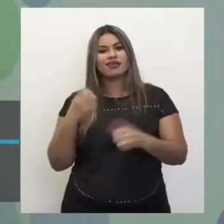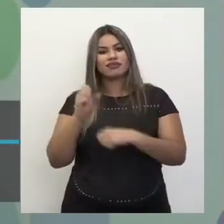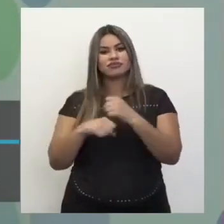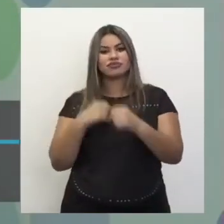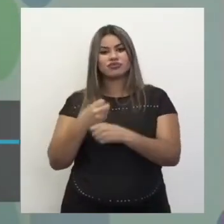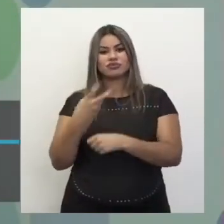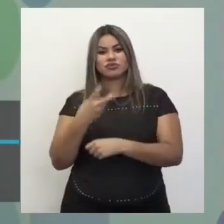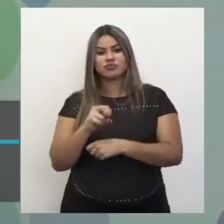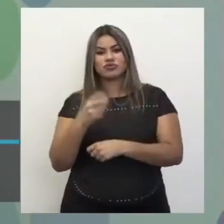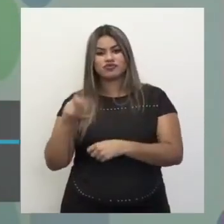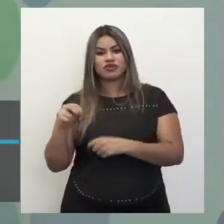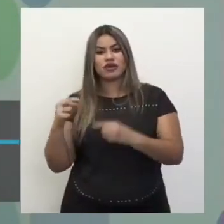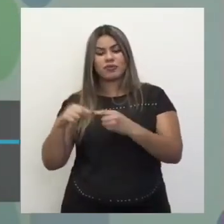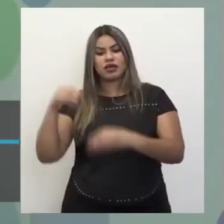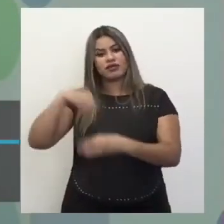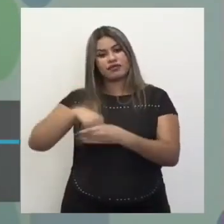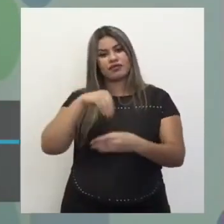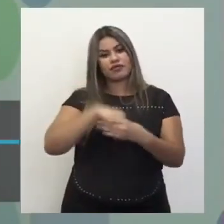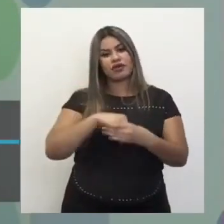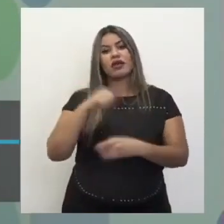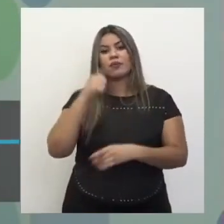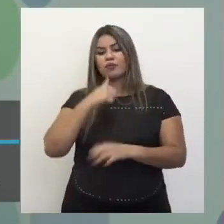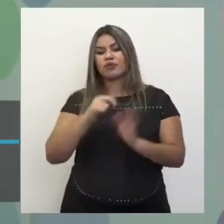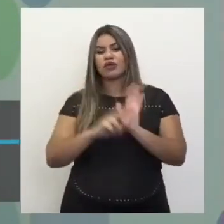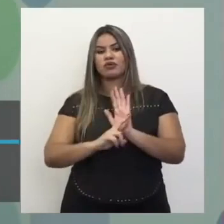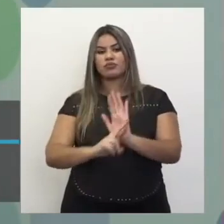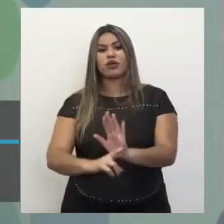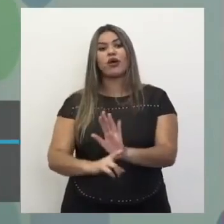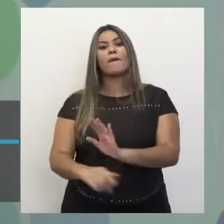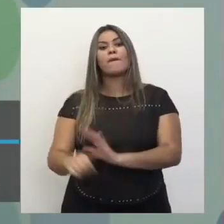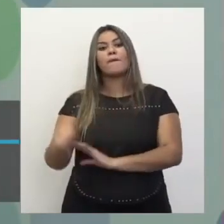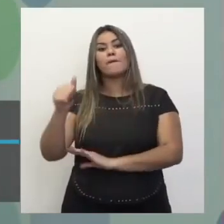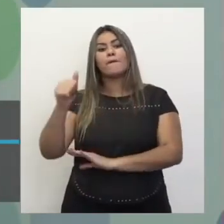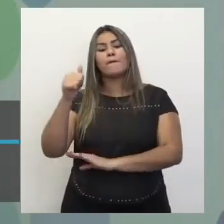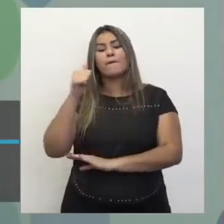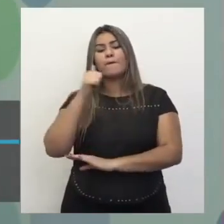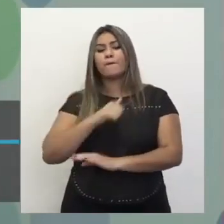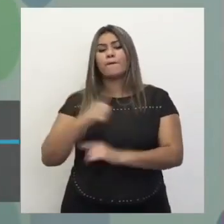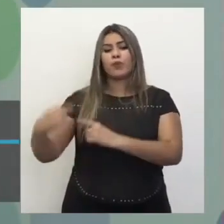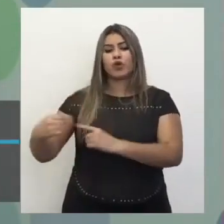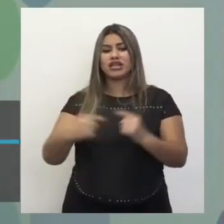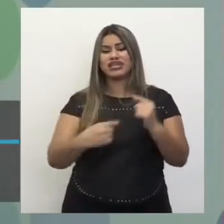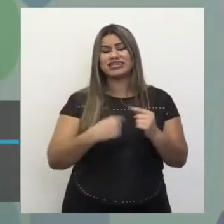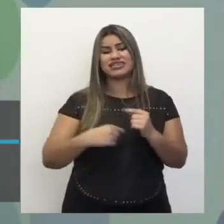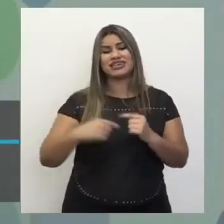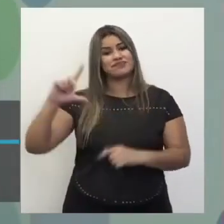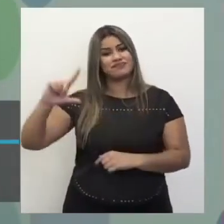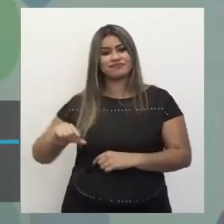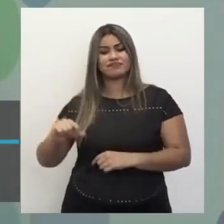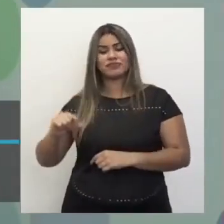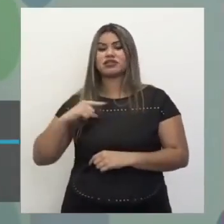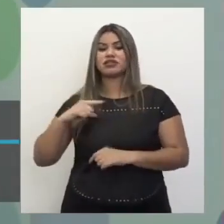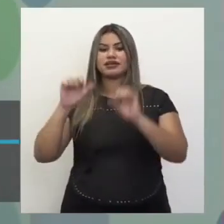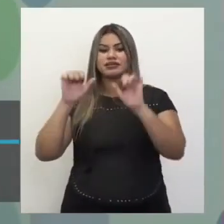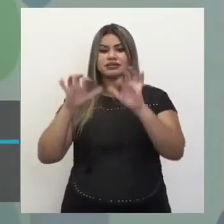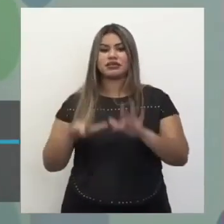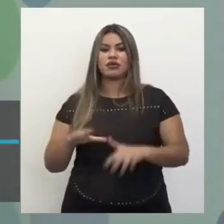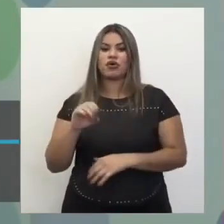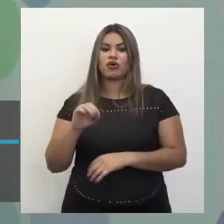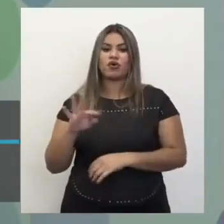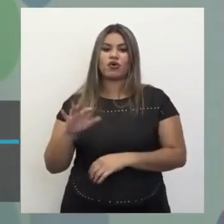e a gente sabe que a representatividade da mulher na política ainda é muito baixa. Tanto é que hoje você tem lá sistemas de cotas na